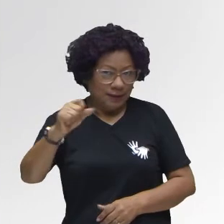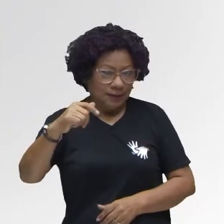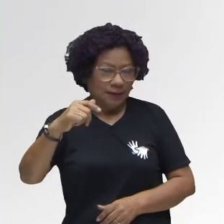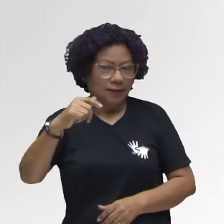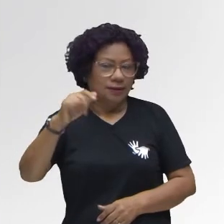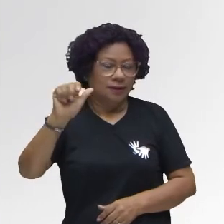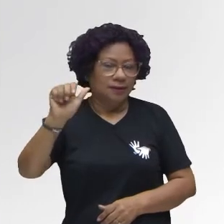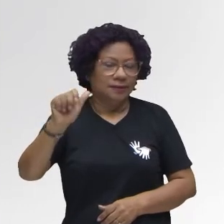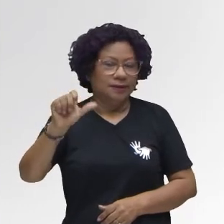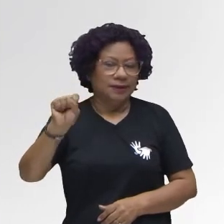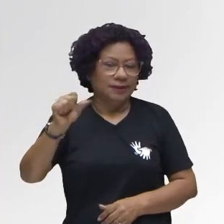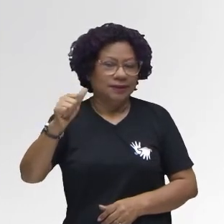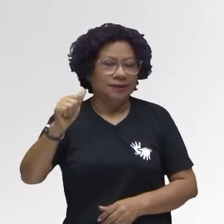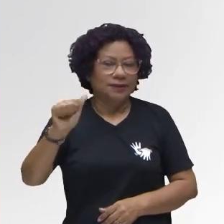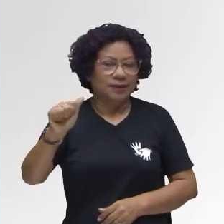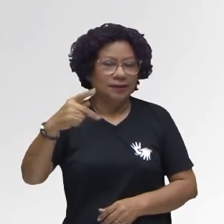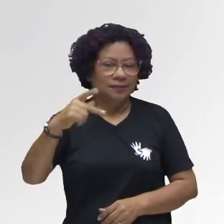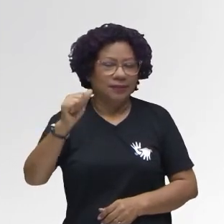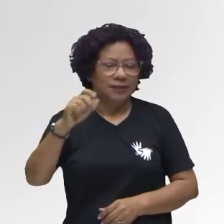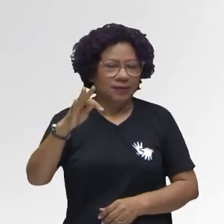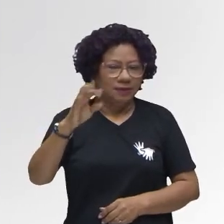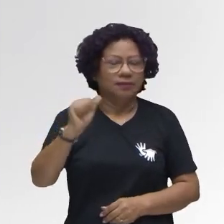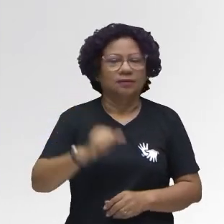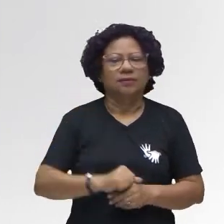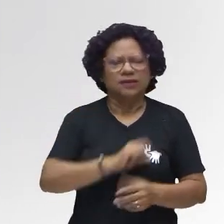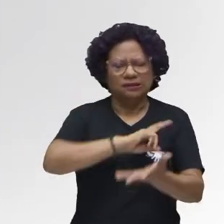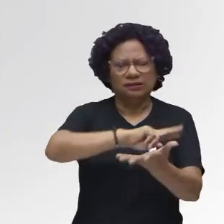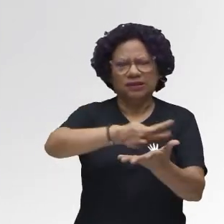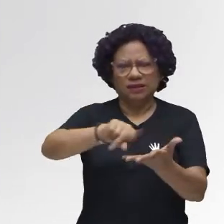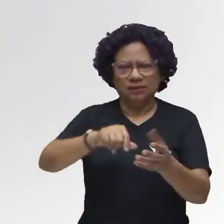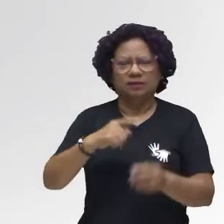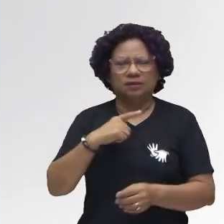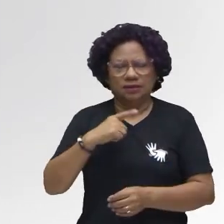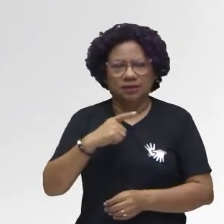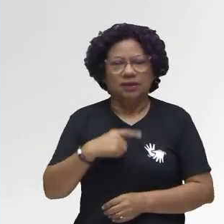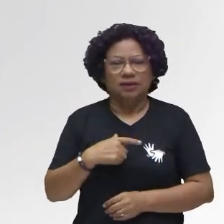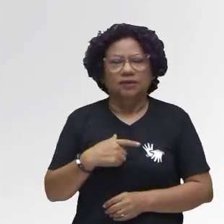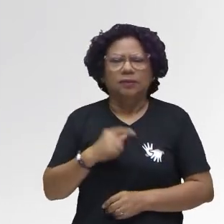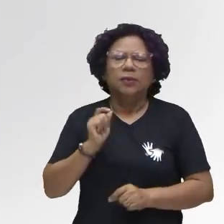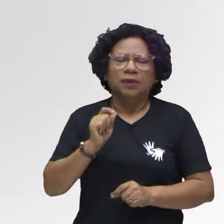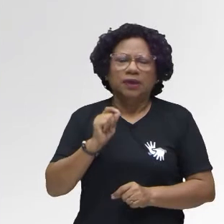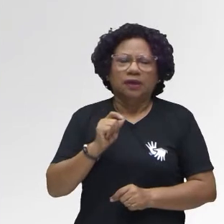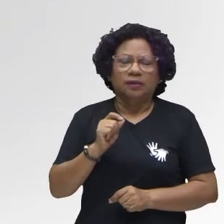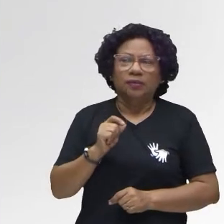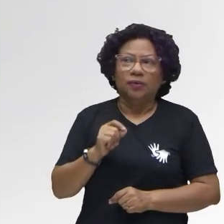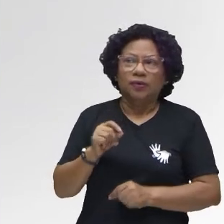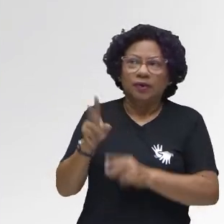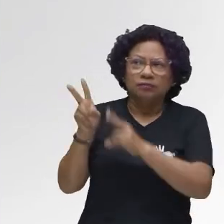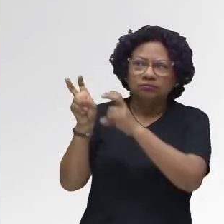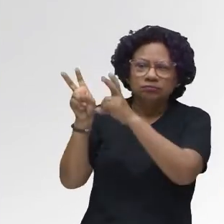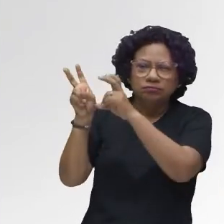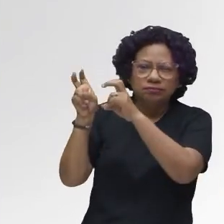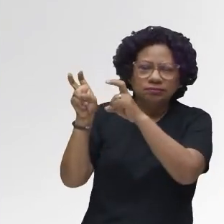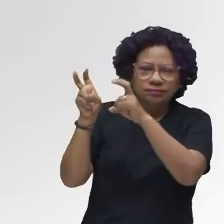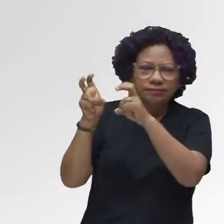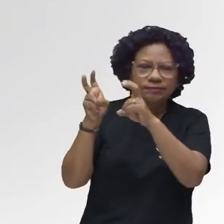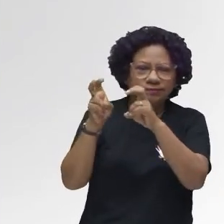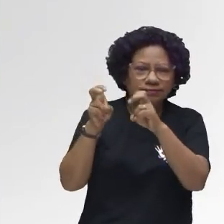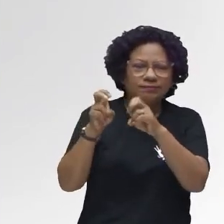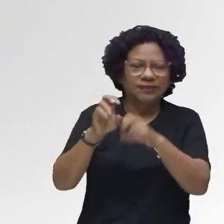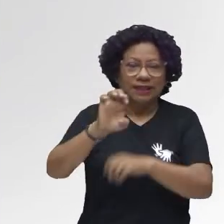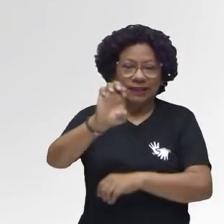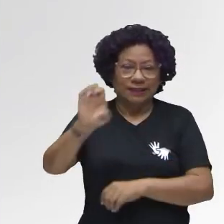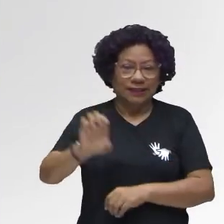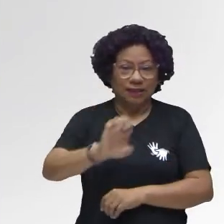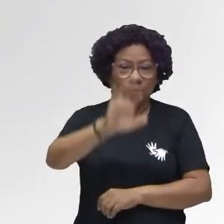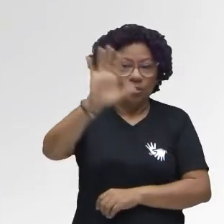da Segunda Guerra Mundial, que acontece principalmente dentro da Europa, e é lá na Europa que estavam os principais produtos, o